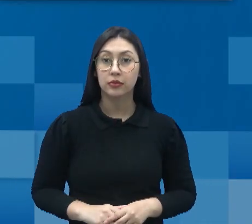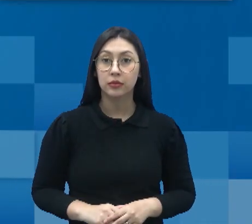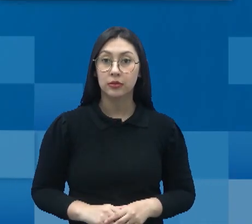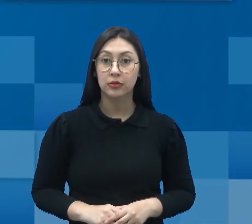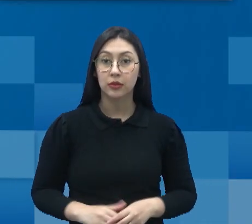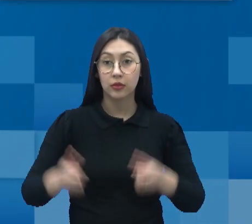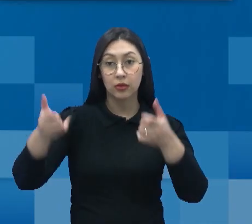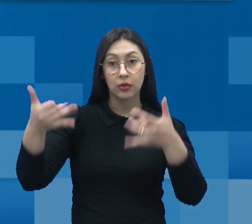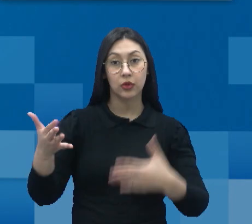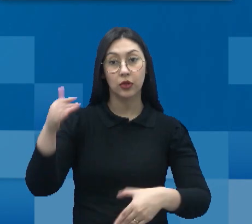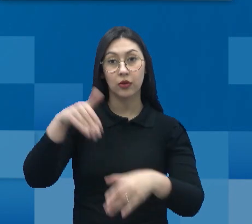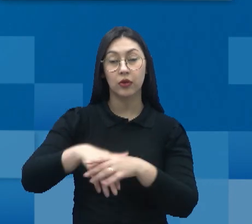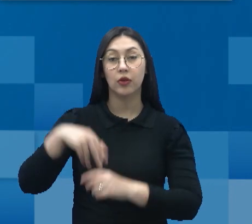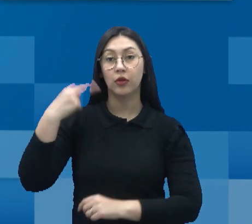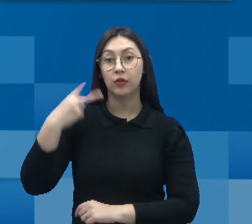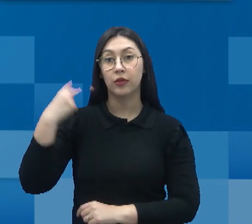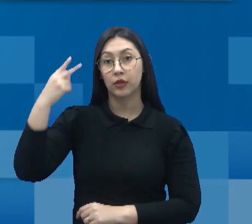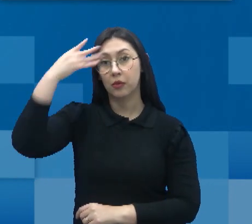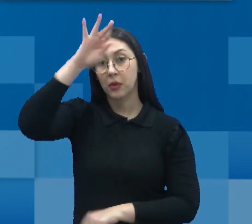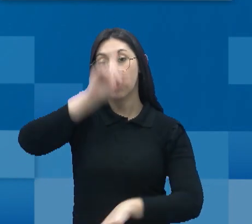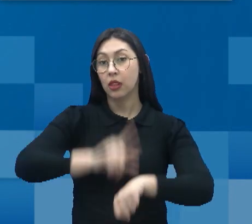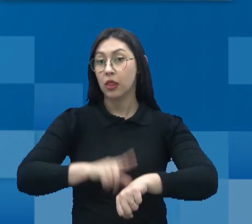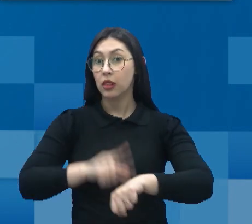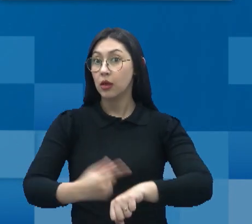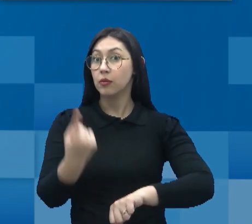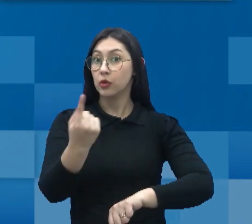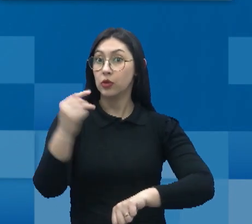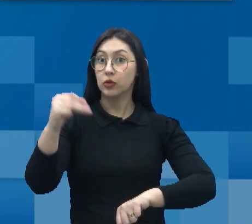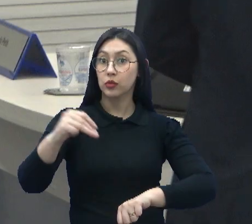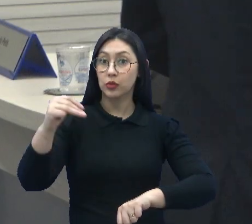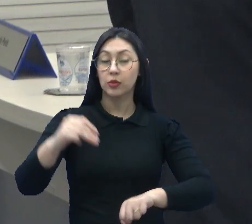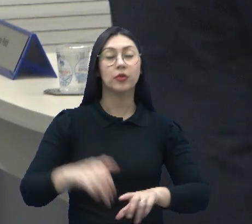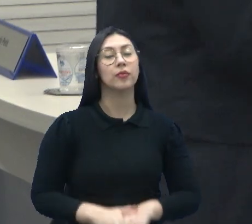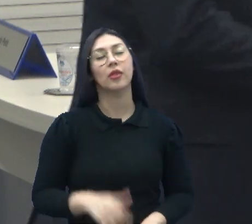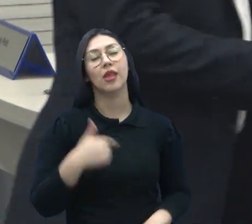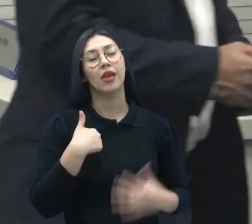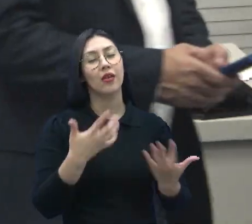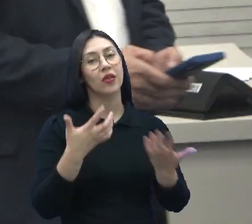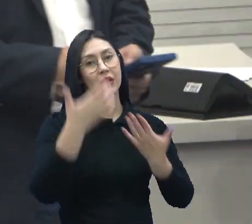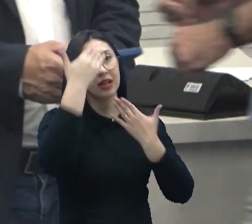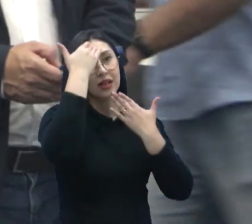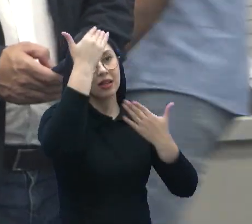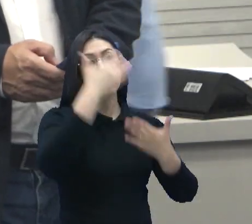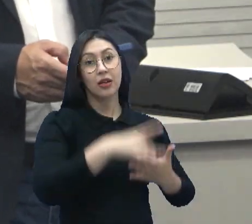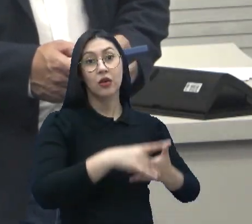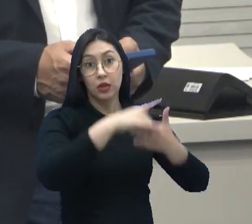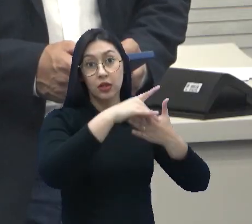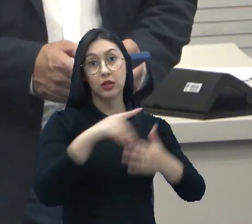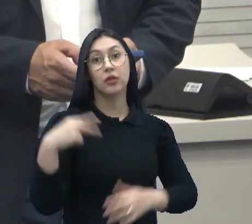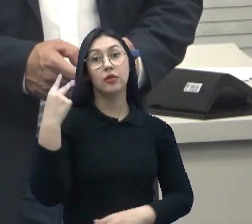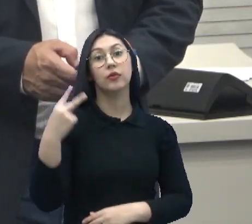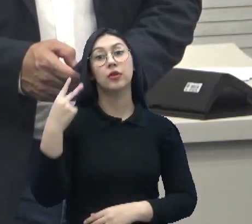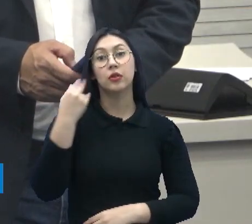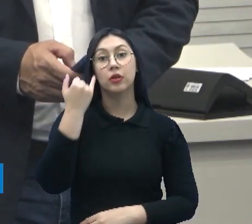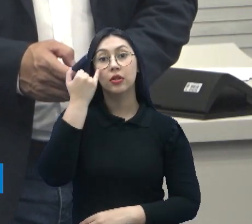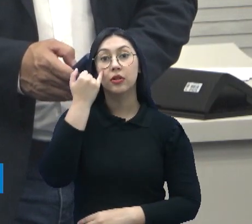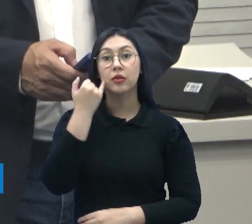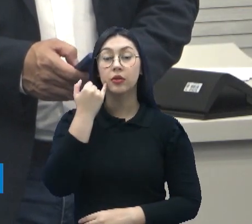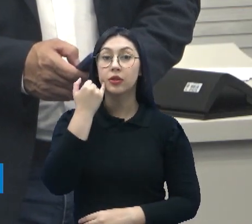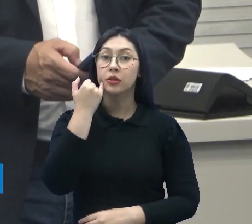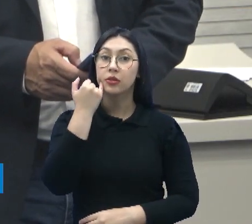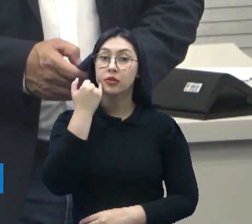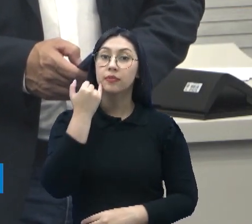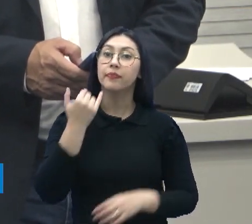Justificativa de votação, o vereador Sena, por tempo de 1 minuto, vereador. Quero aqui agradecer ao líder, ao vereador Zé Luiz. É